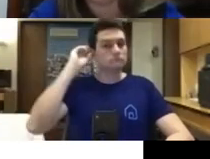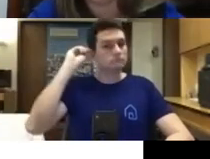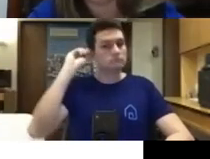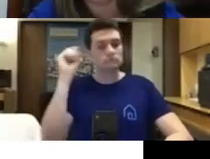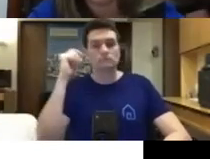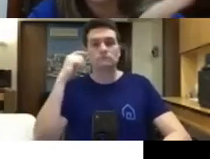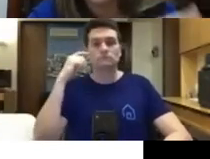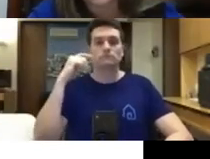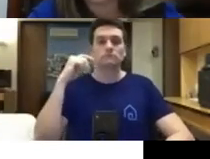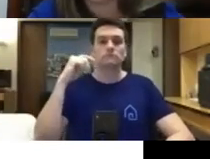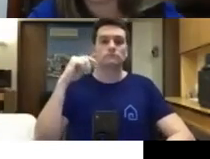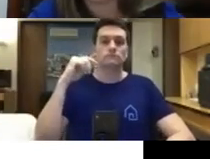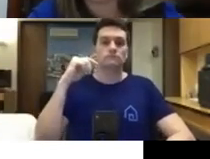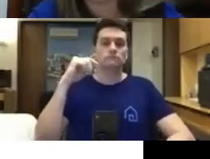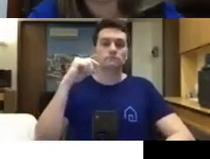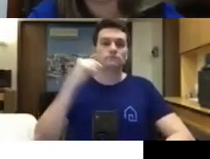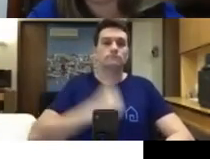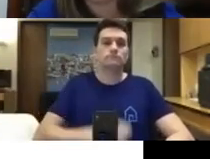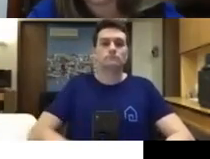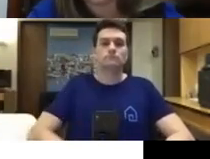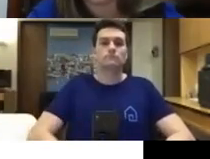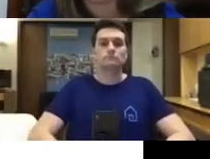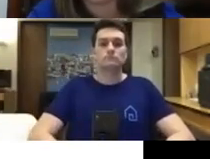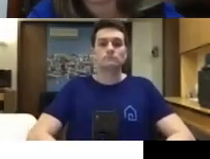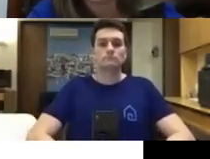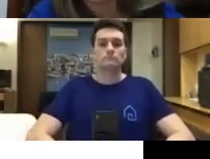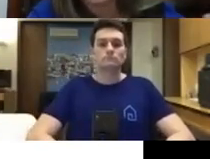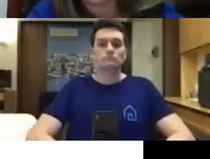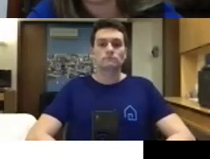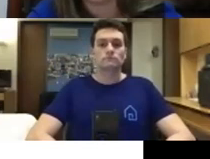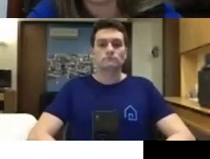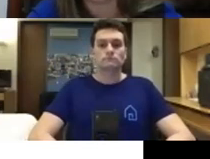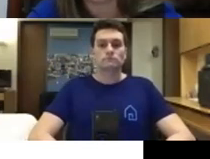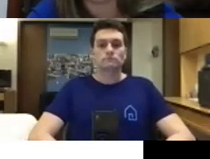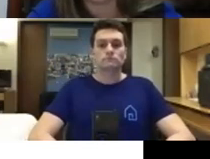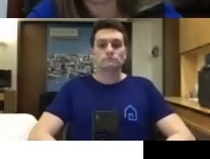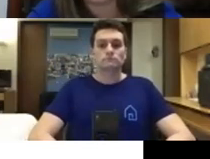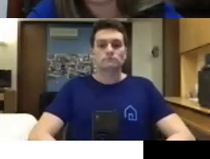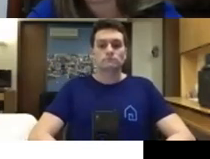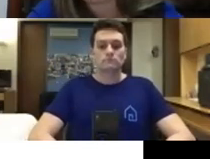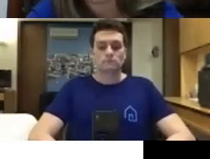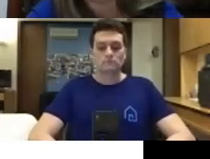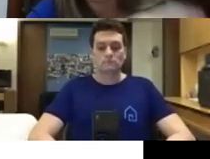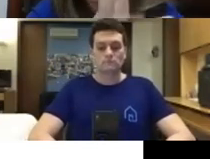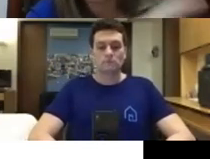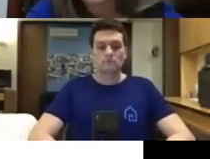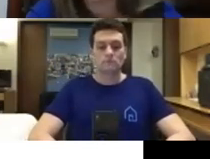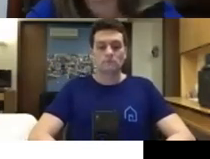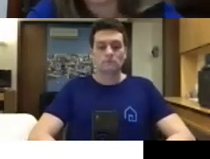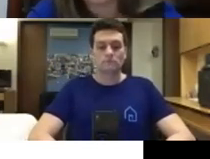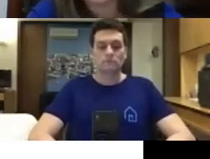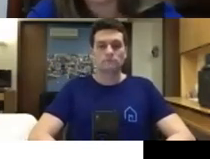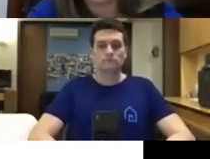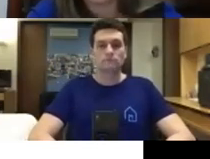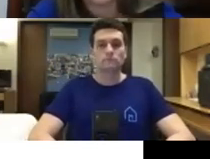se desempenhar aí um sistema, né, tanto estrutural como de outra natureza, não é tanto aplicado